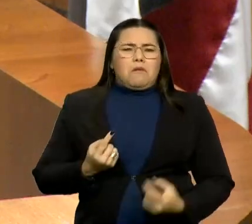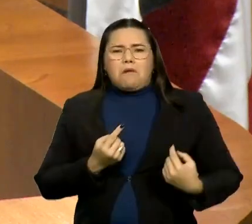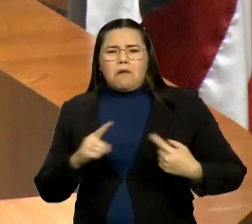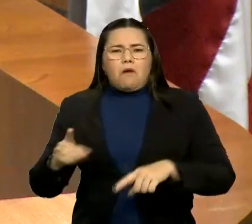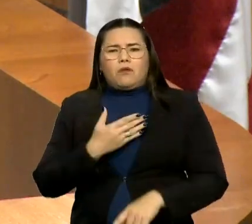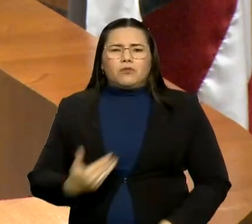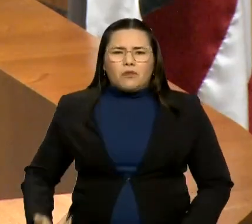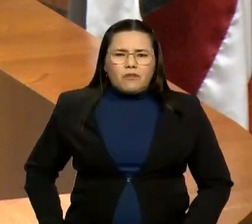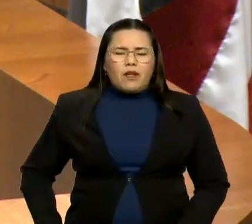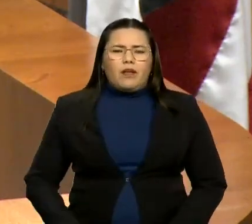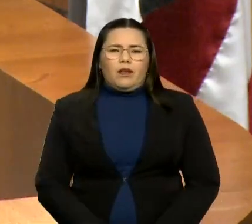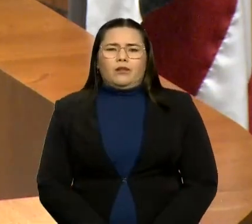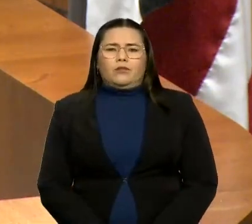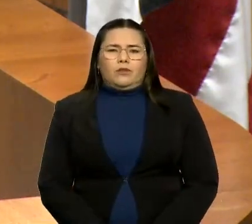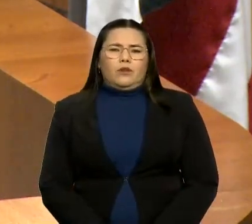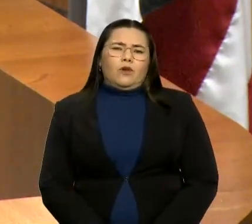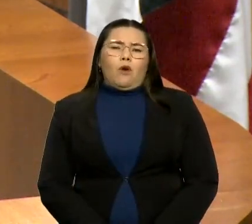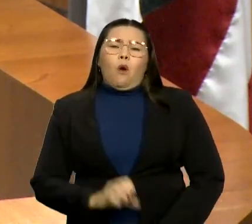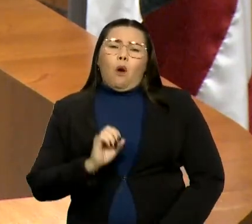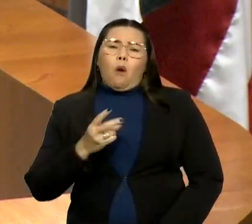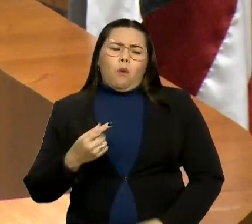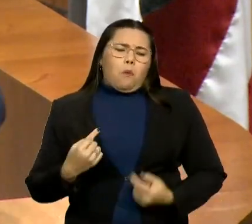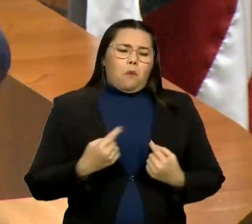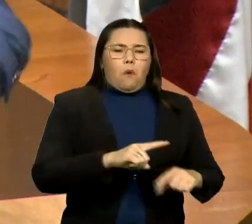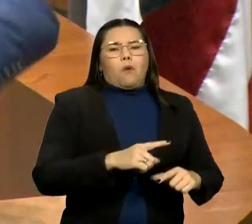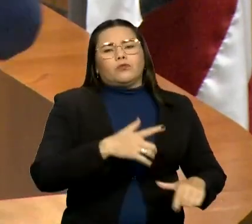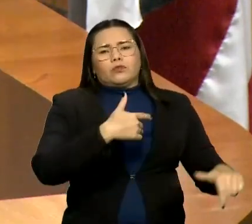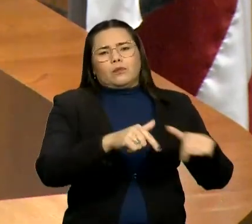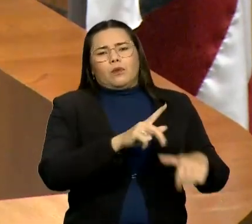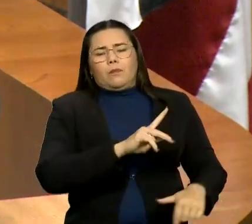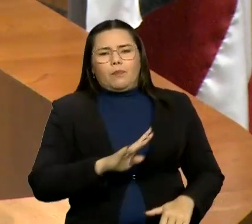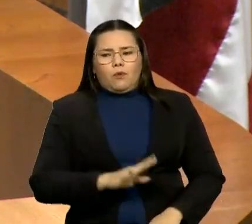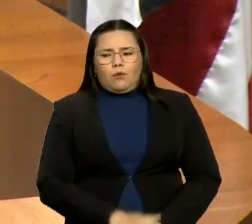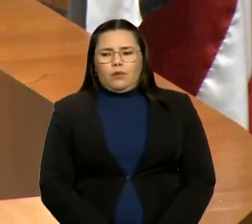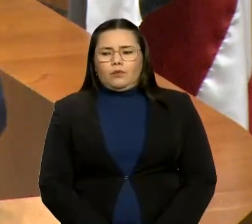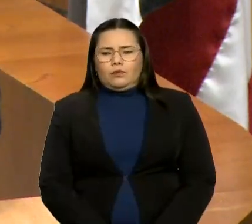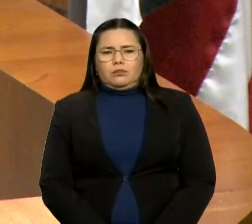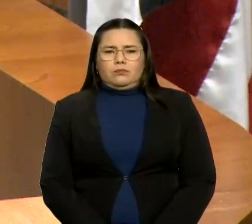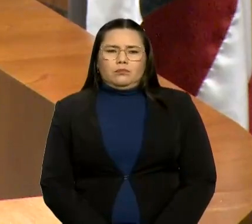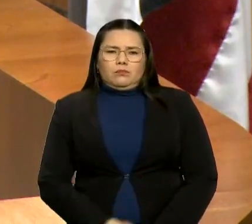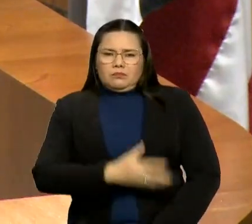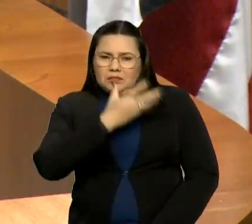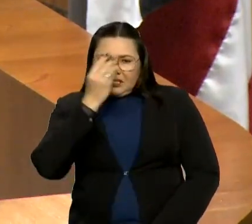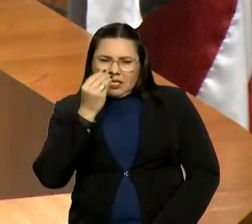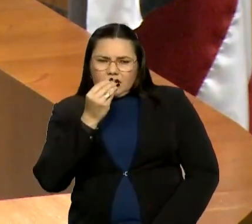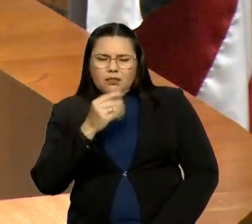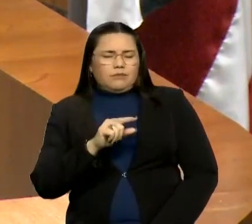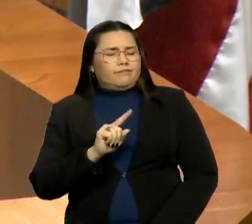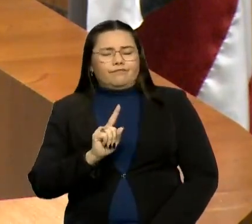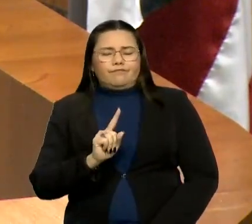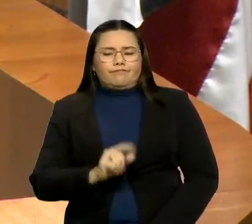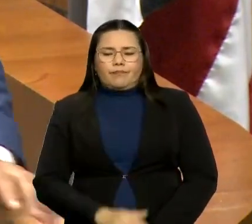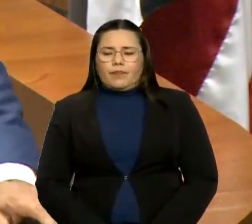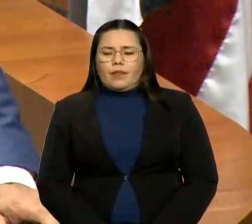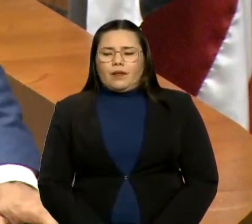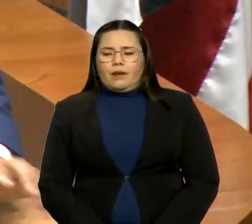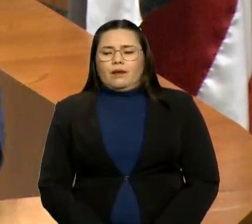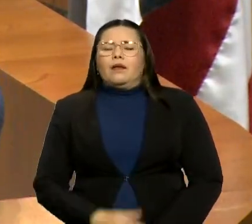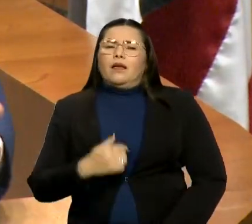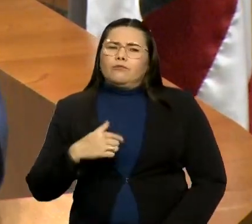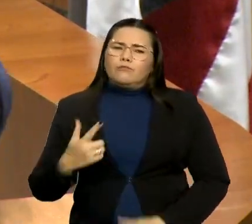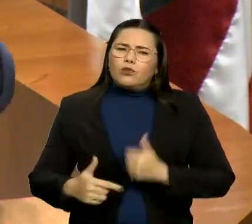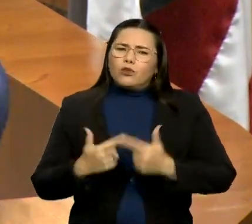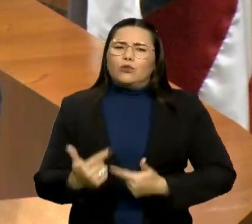algum, sem esquecer os servidores. Então, servidores públicos do Estado do Maranhão, hoje travaremos uma luta em defesa dos servidores para que nós